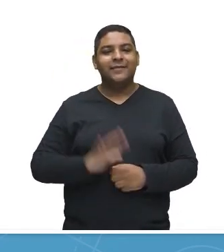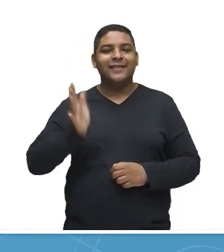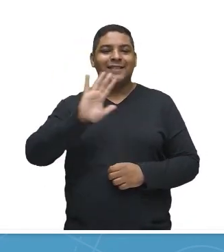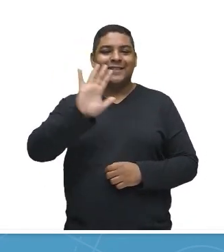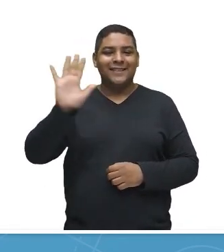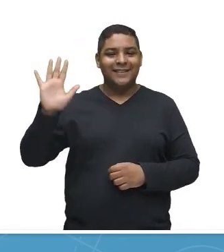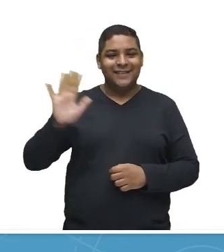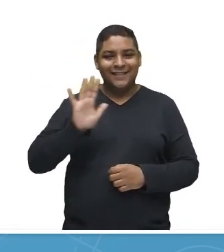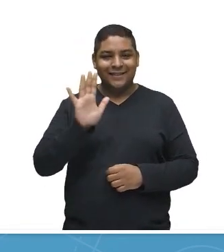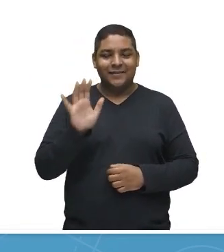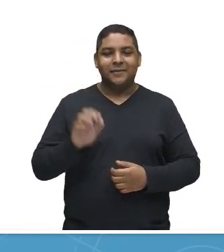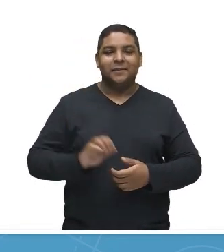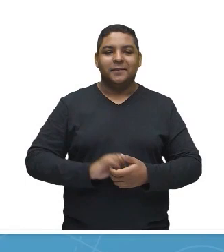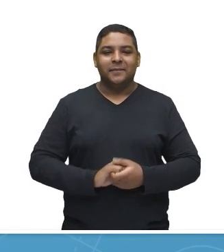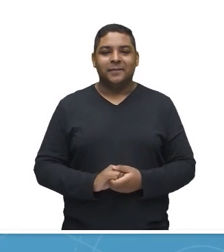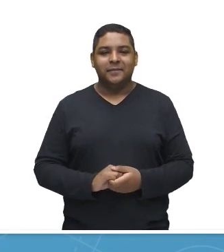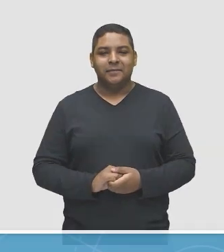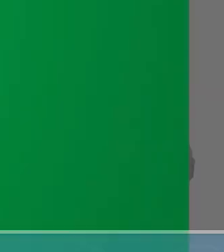bom? Até lá!